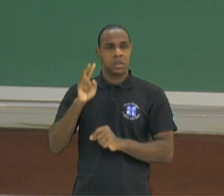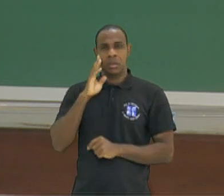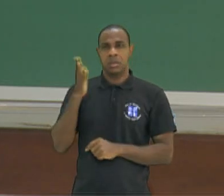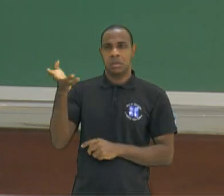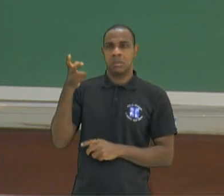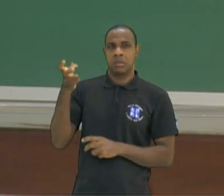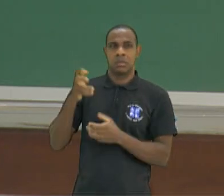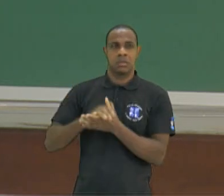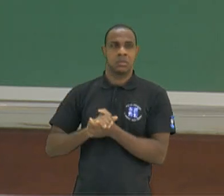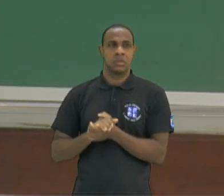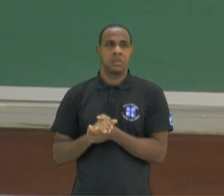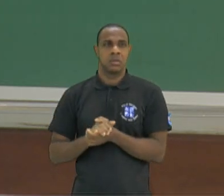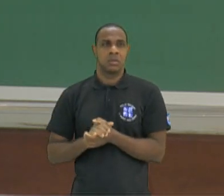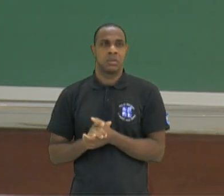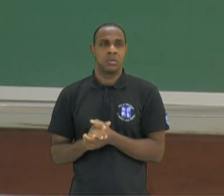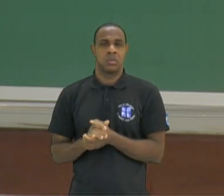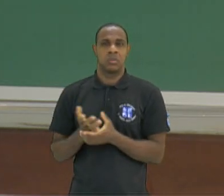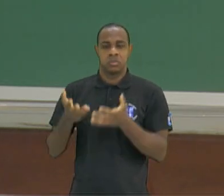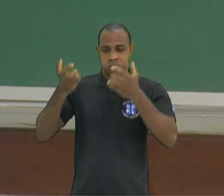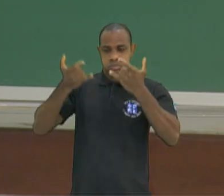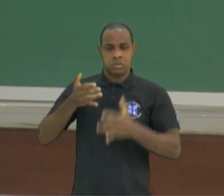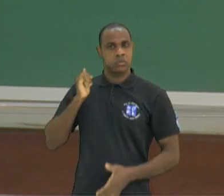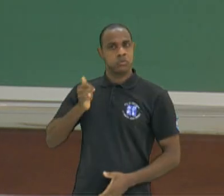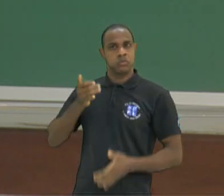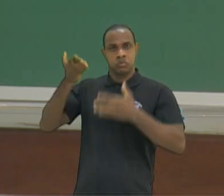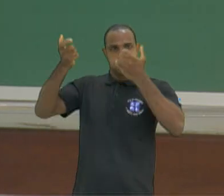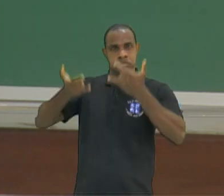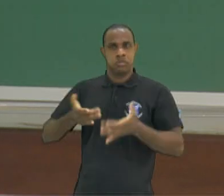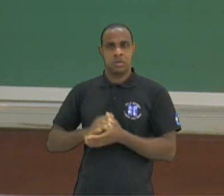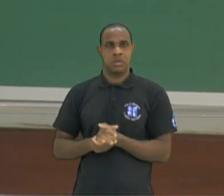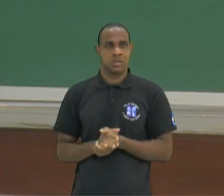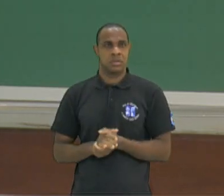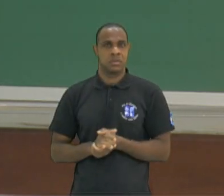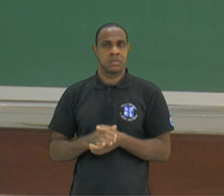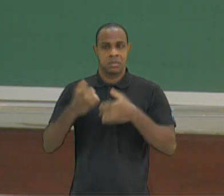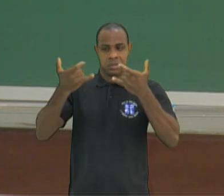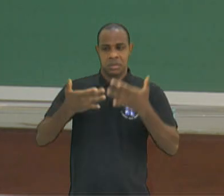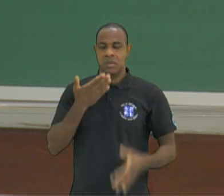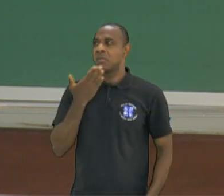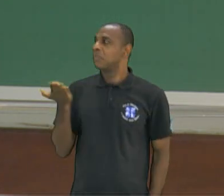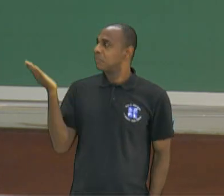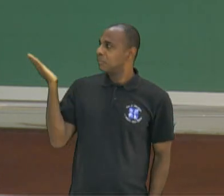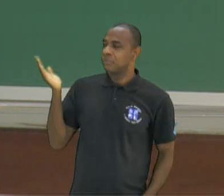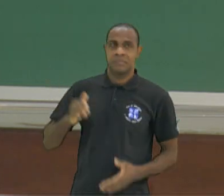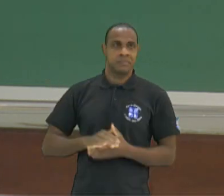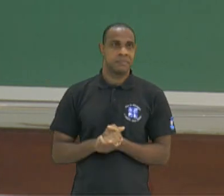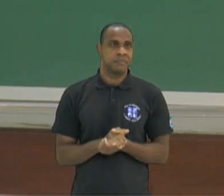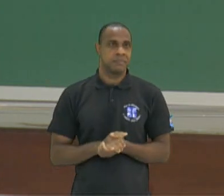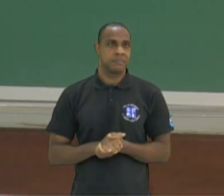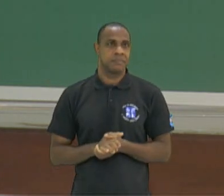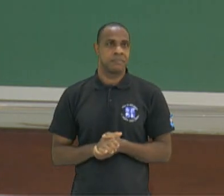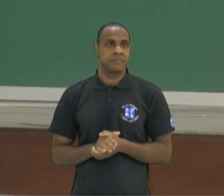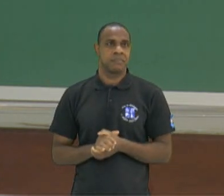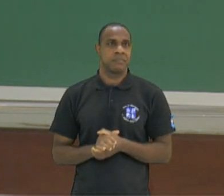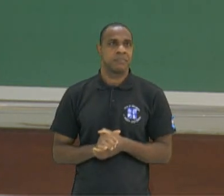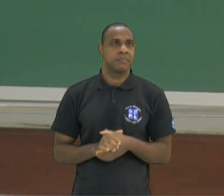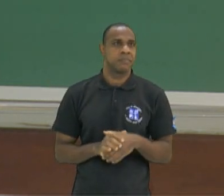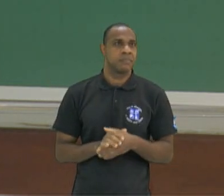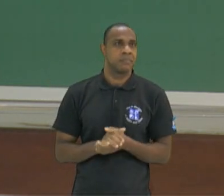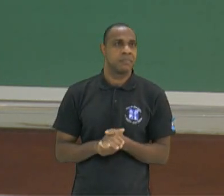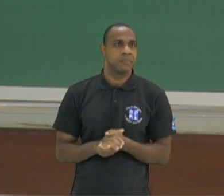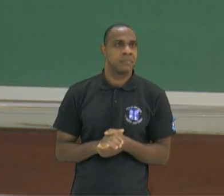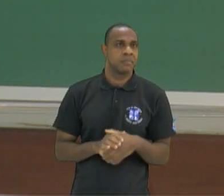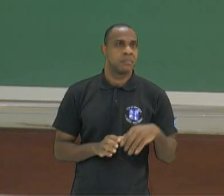discourse markers em relação a cada uma das situações. Então nós temos addition. Addition no sentido de audição, nós